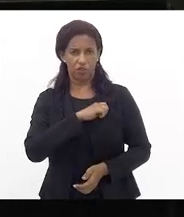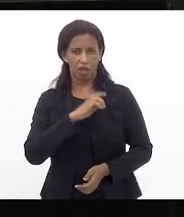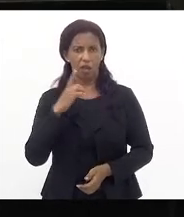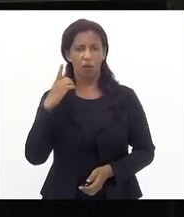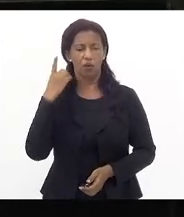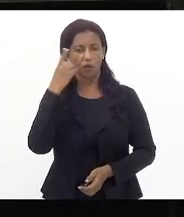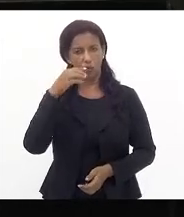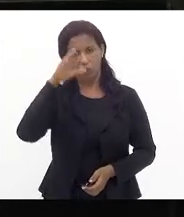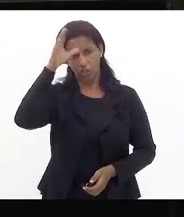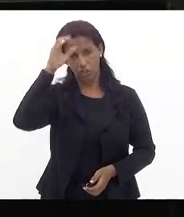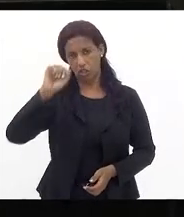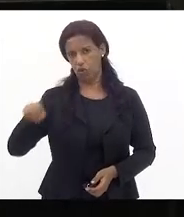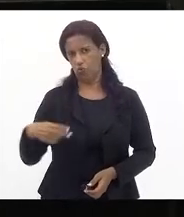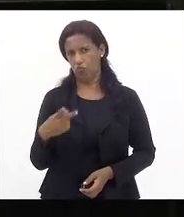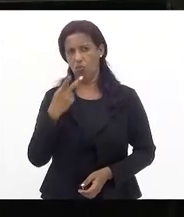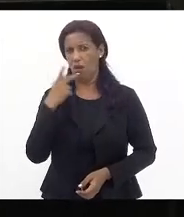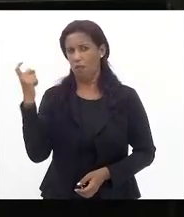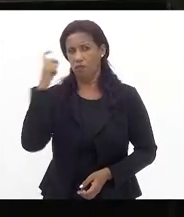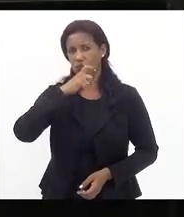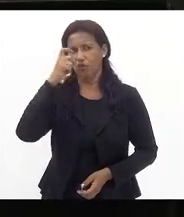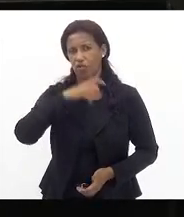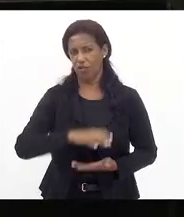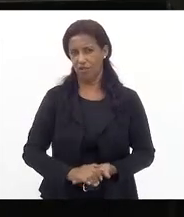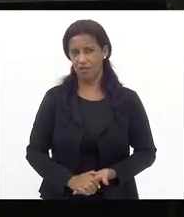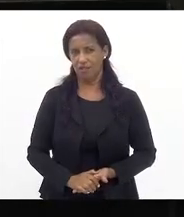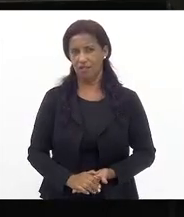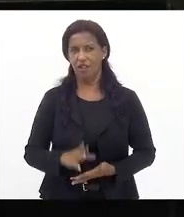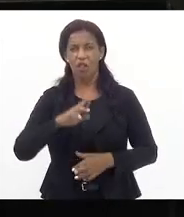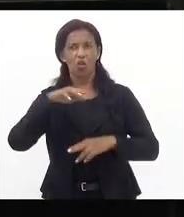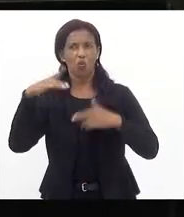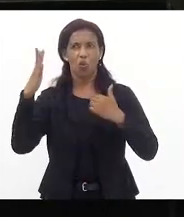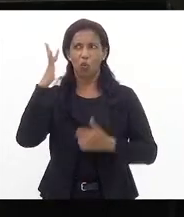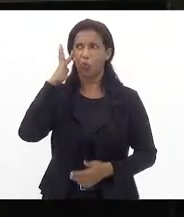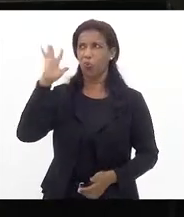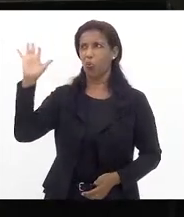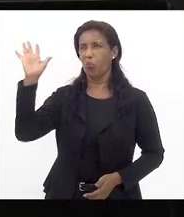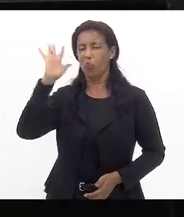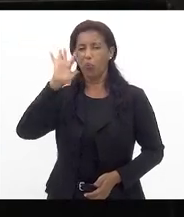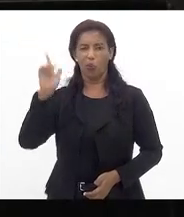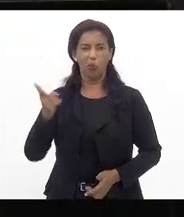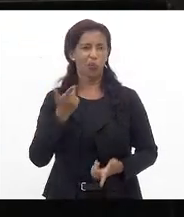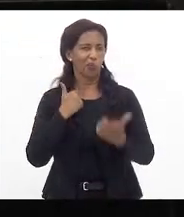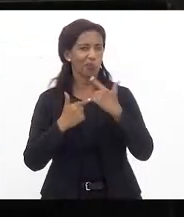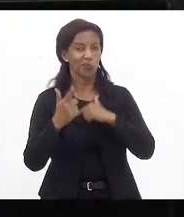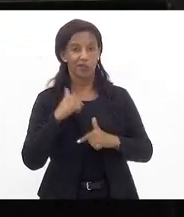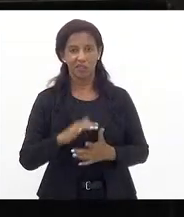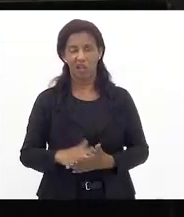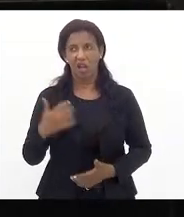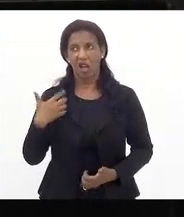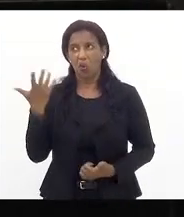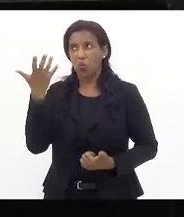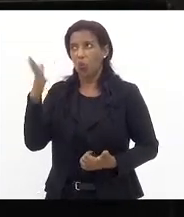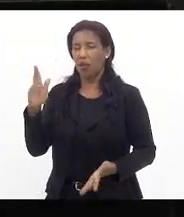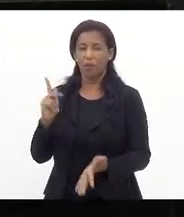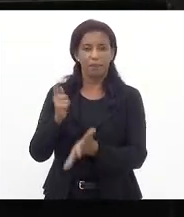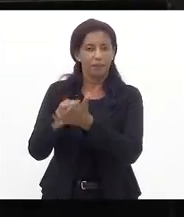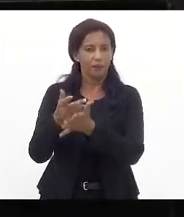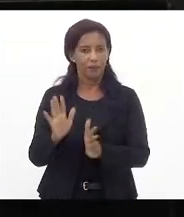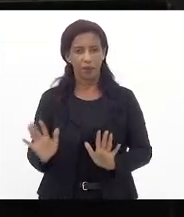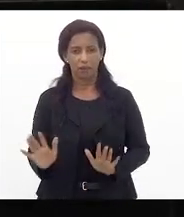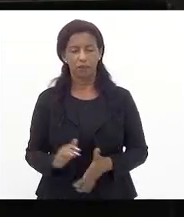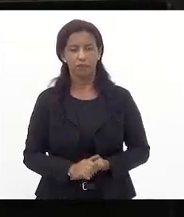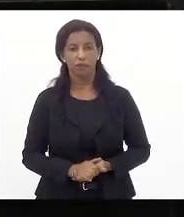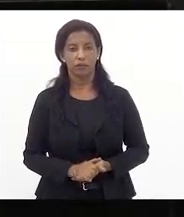Tia Ju, não é uma falácia. Não é um devaneio, não é um desejo, eu não quero pagar, não vamos